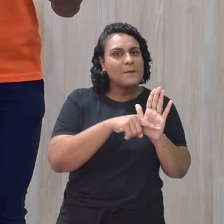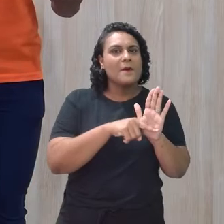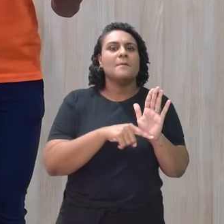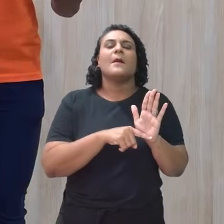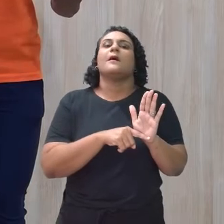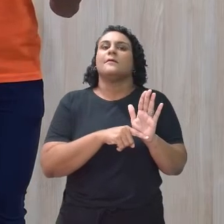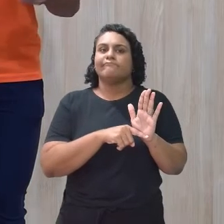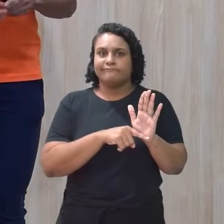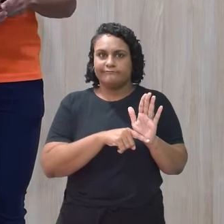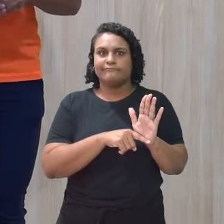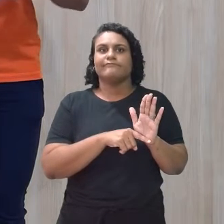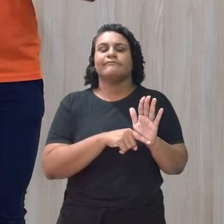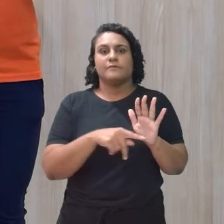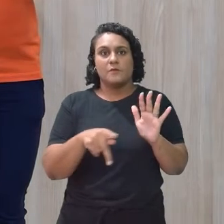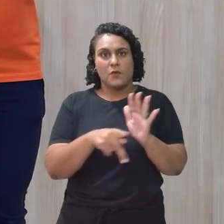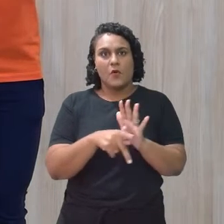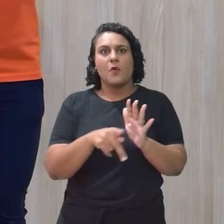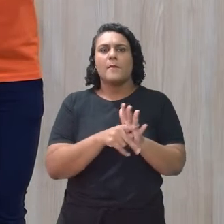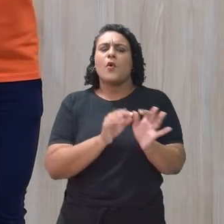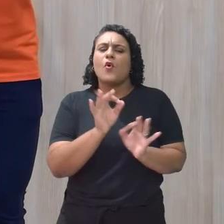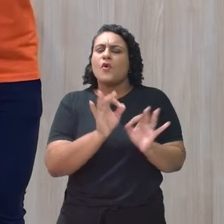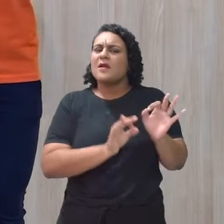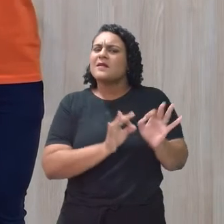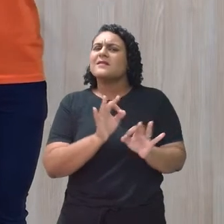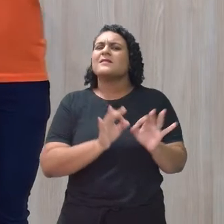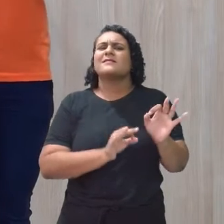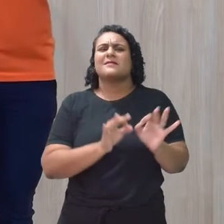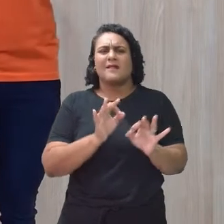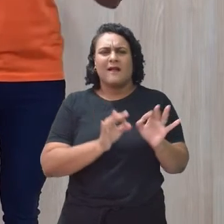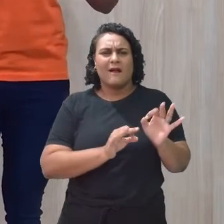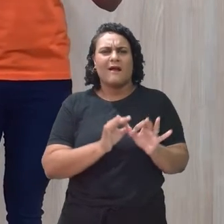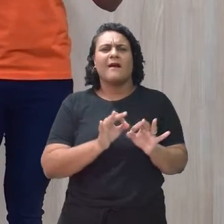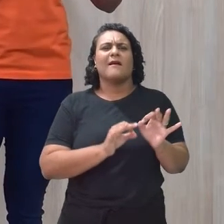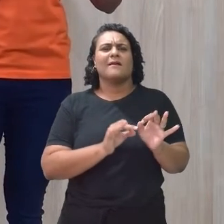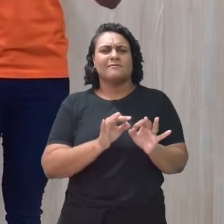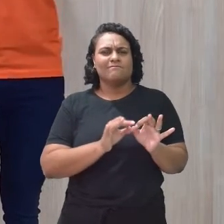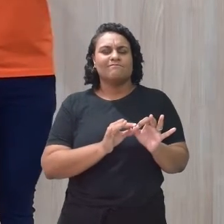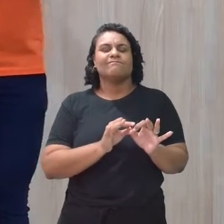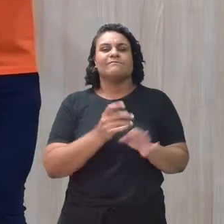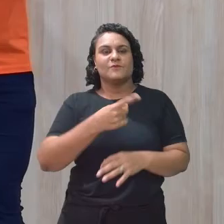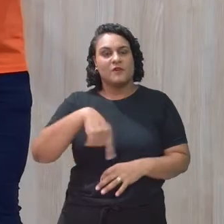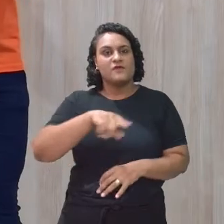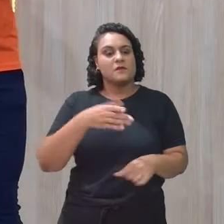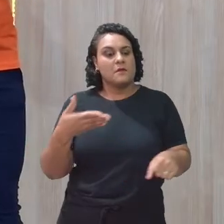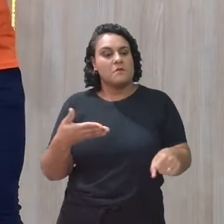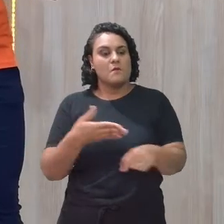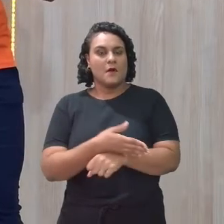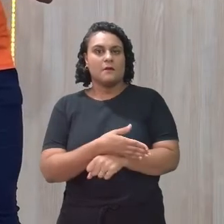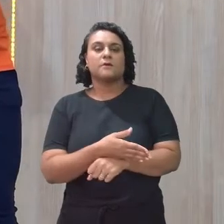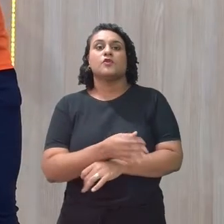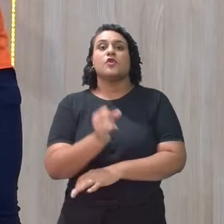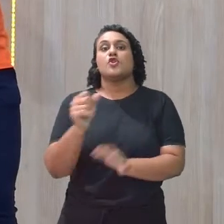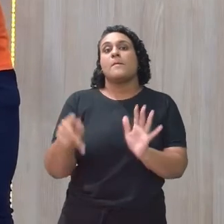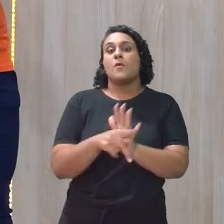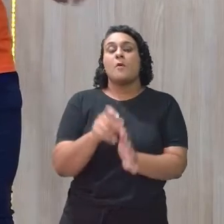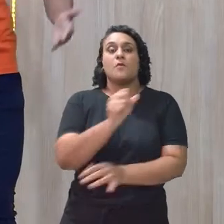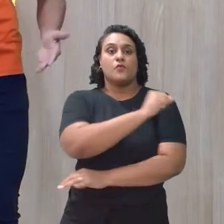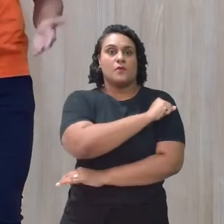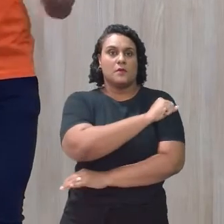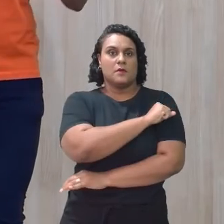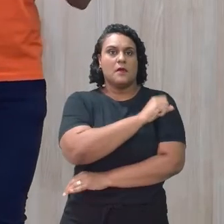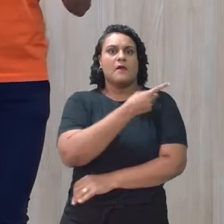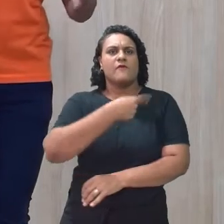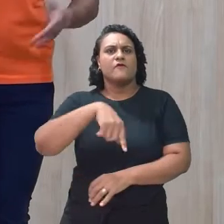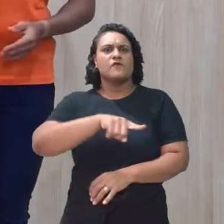lá tem uma playlist lá, separado, bem organizadozinho, bem bonitinho para você. Uma playlist lá do 8º ano. Você vai